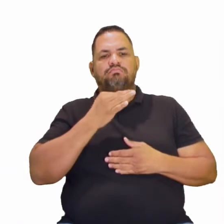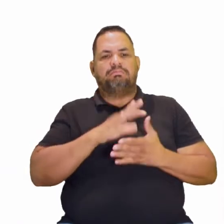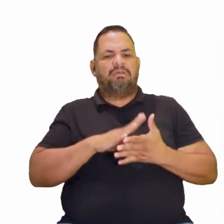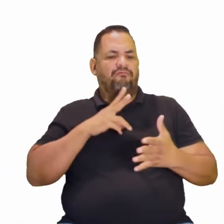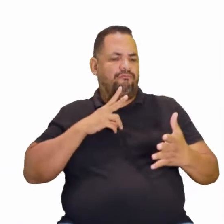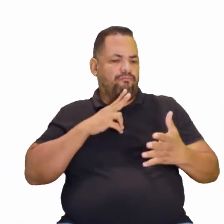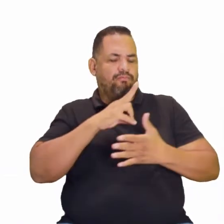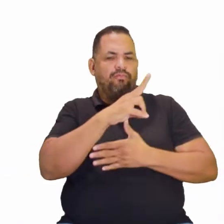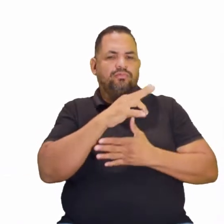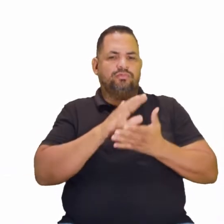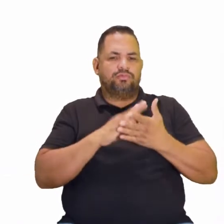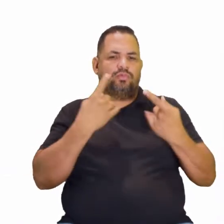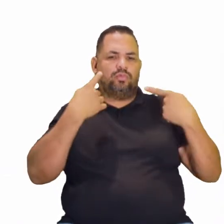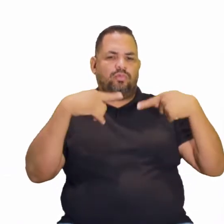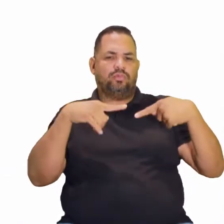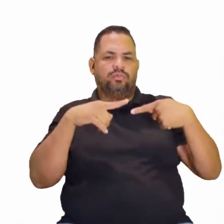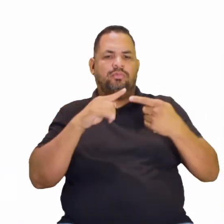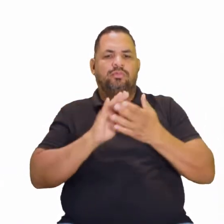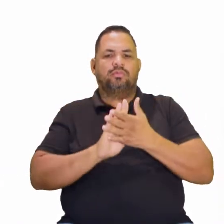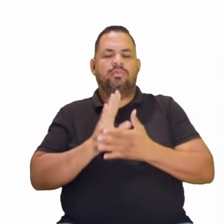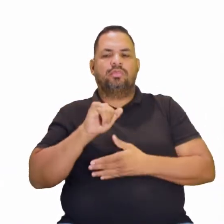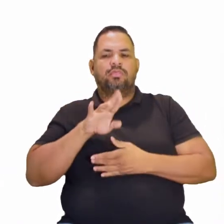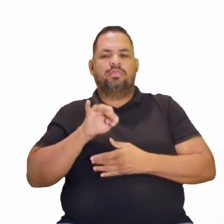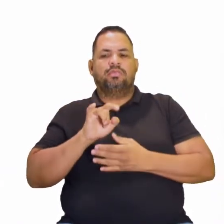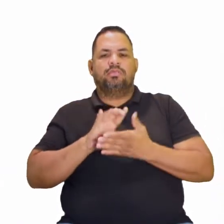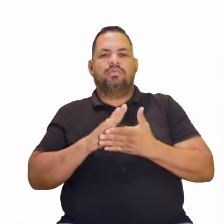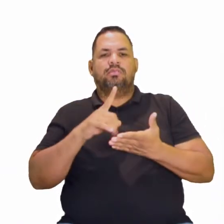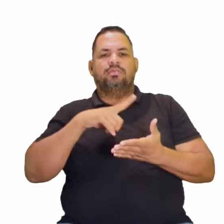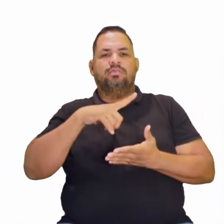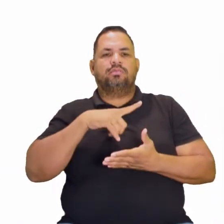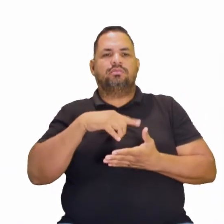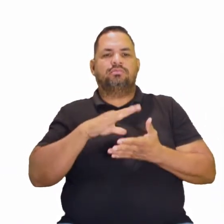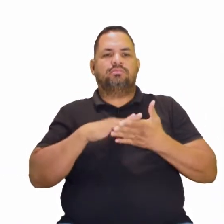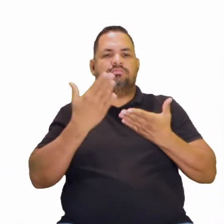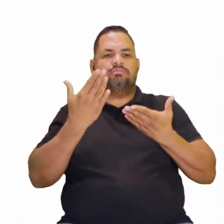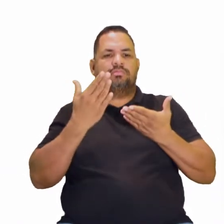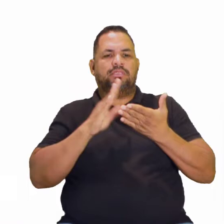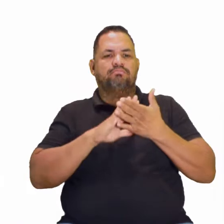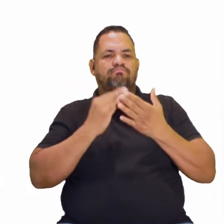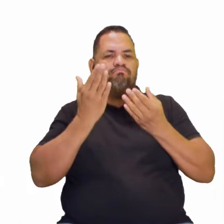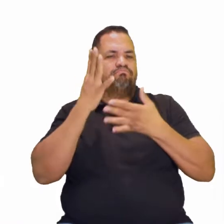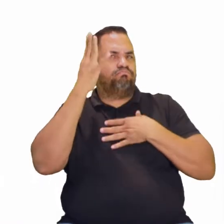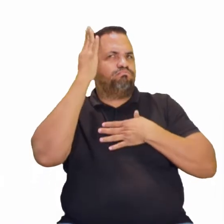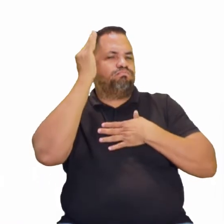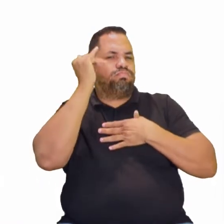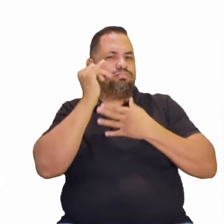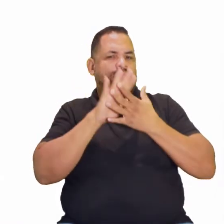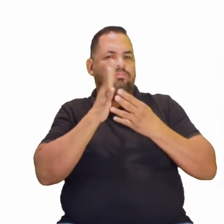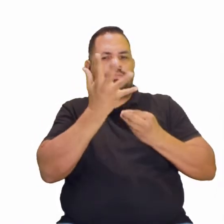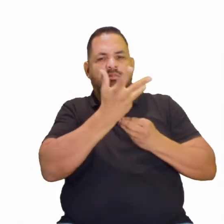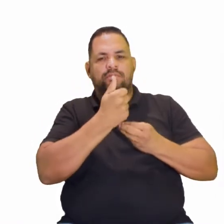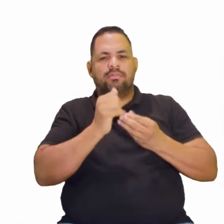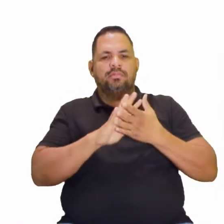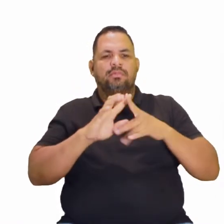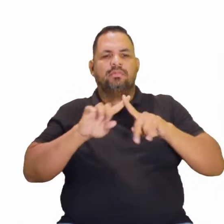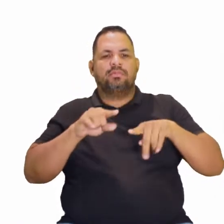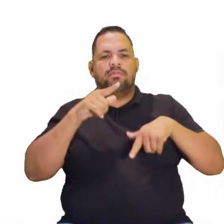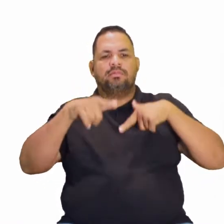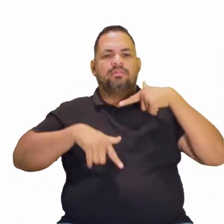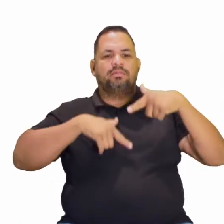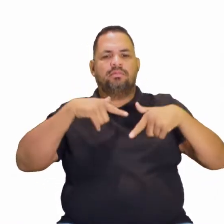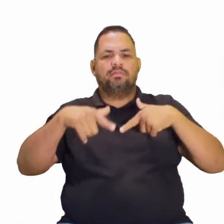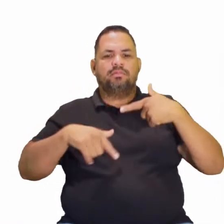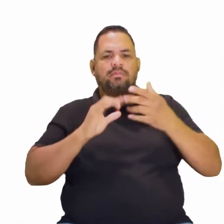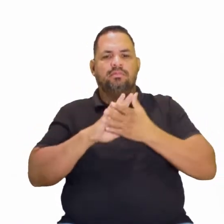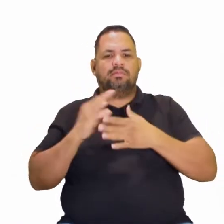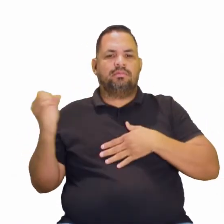pesada contra a Anitta, né? Ele fala assim, ela tem um talento fora do comum, porém está a serviço de